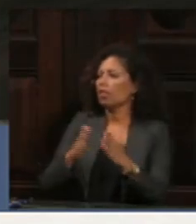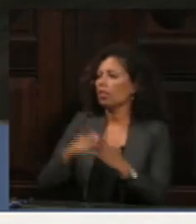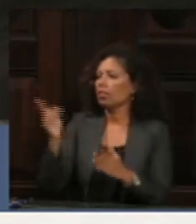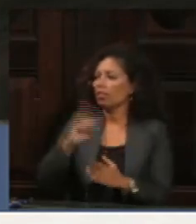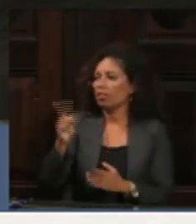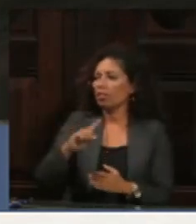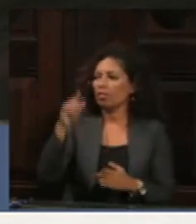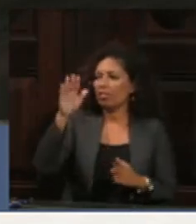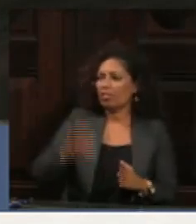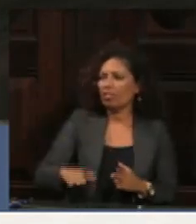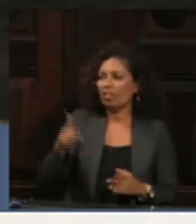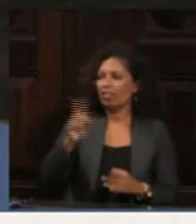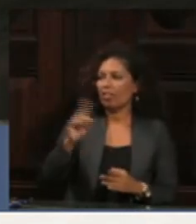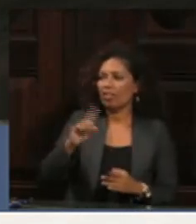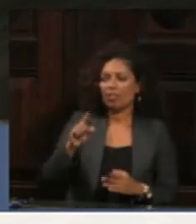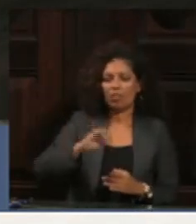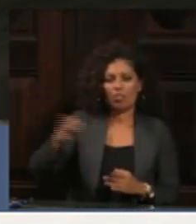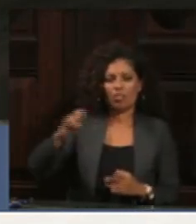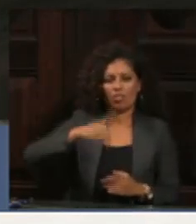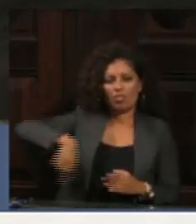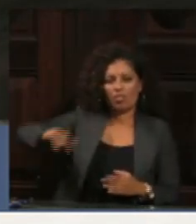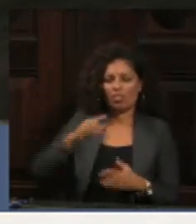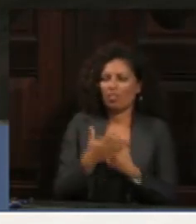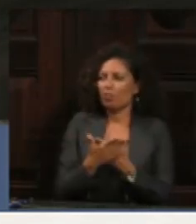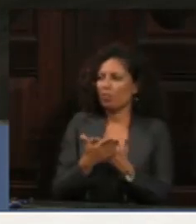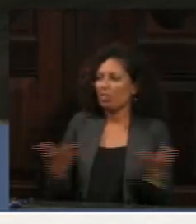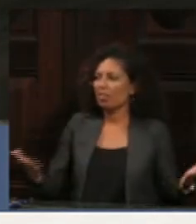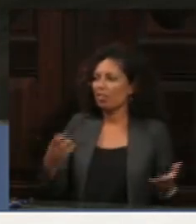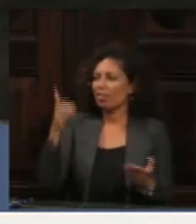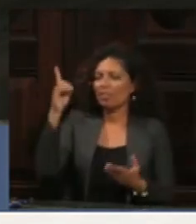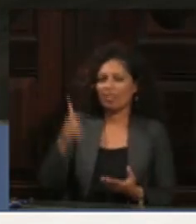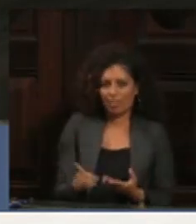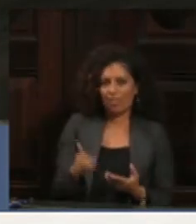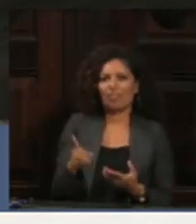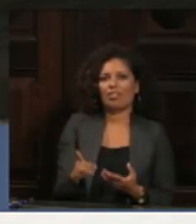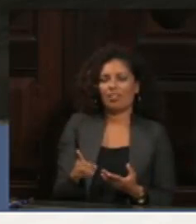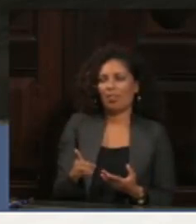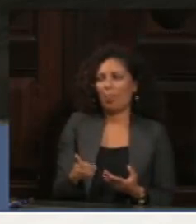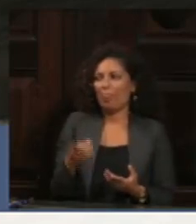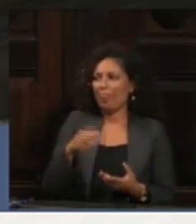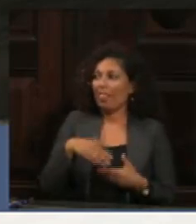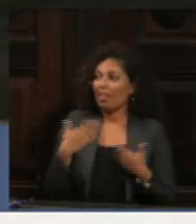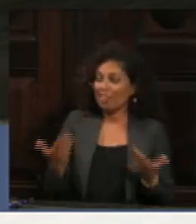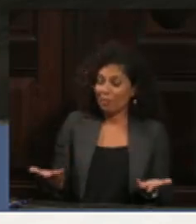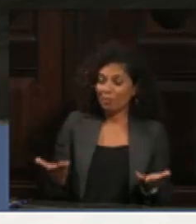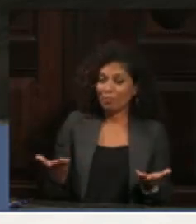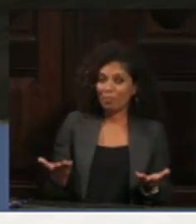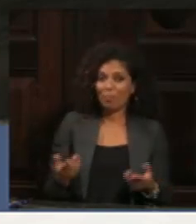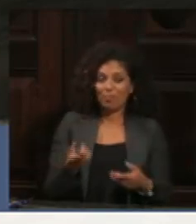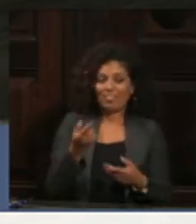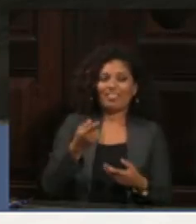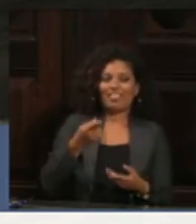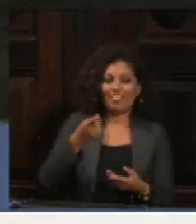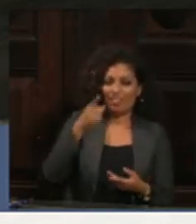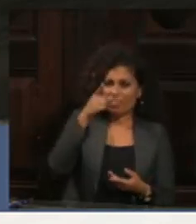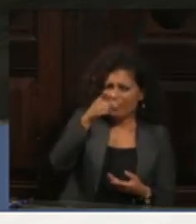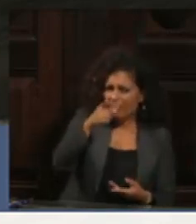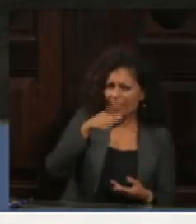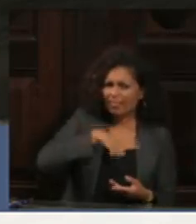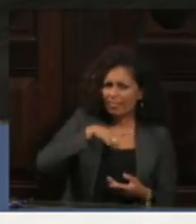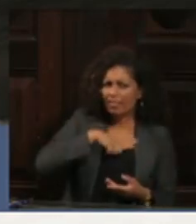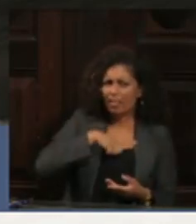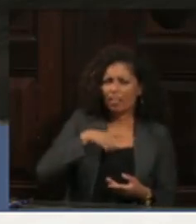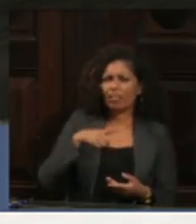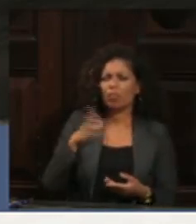estar aqui quando a gente perder a nossa humanidade. Então, por isso, Mônica Francisco, Vossa Senhoria